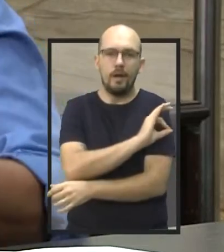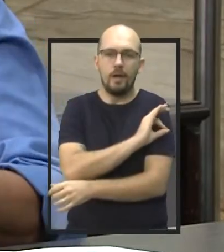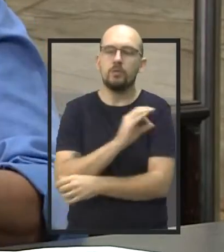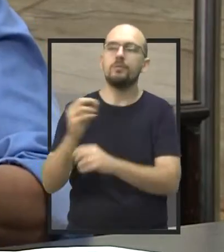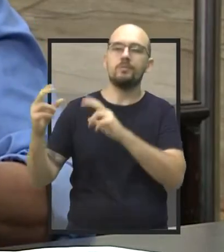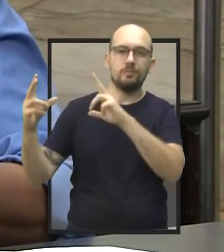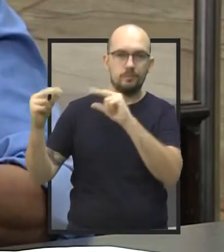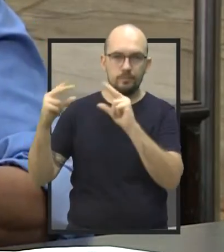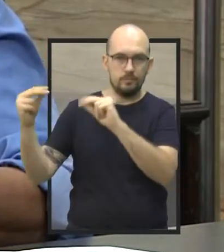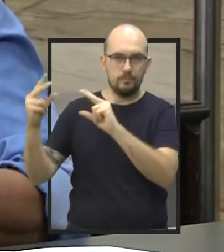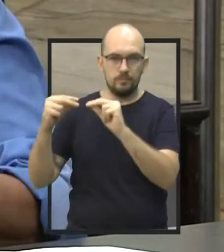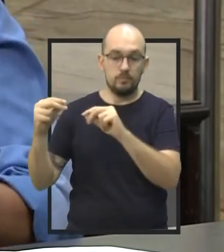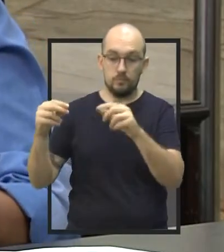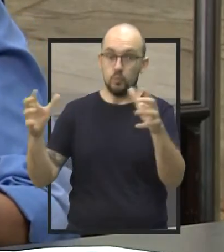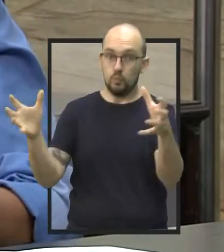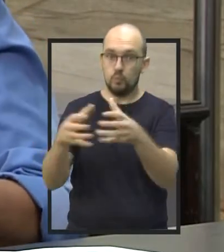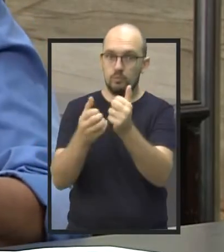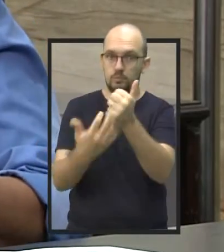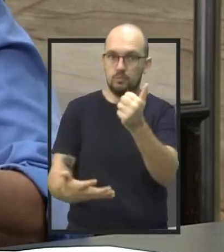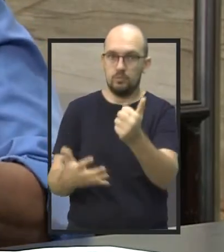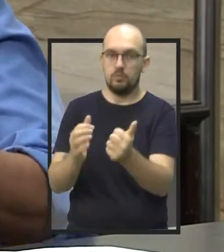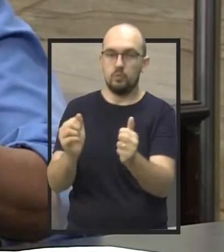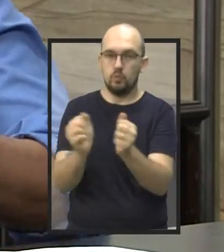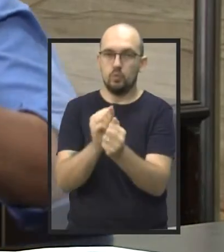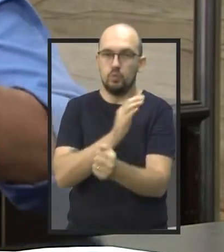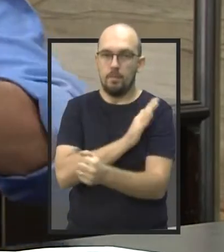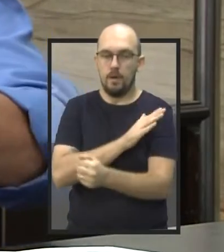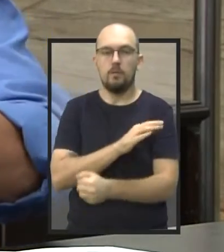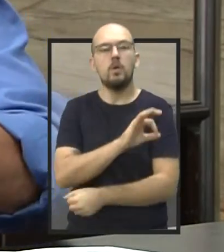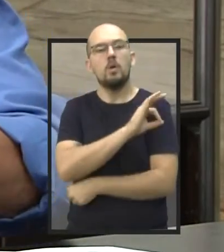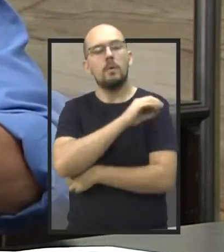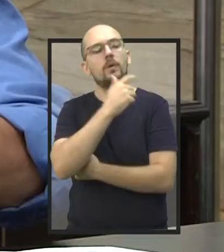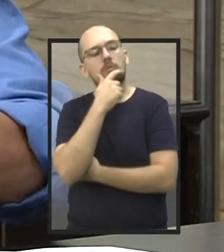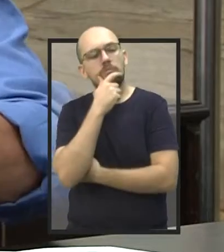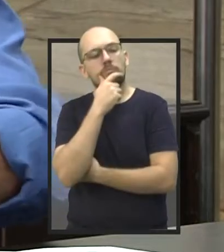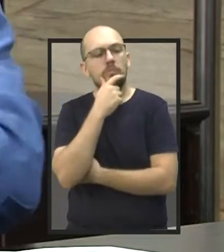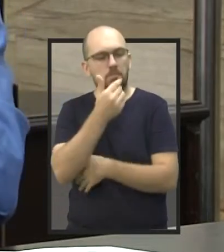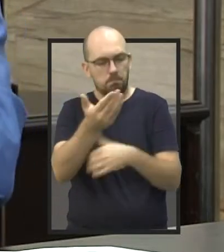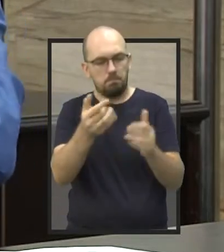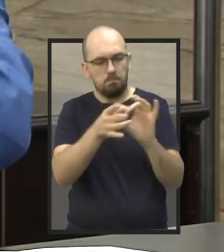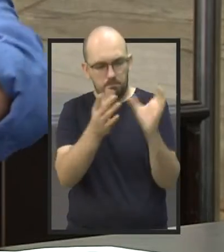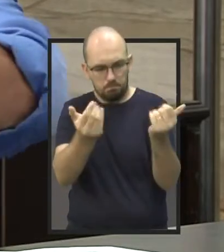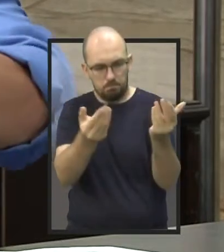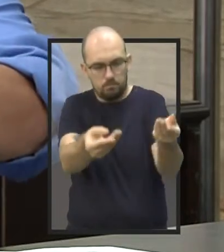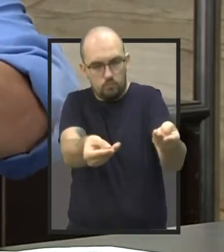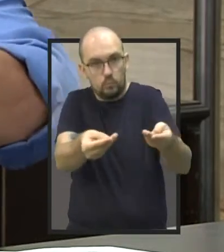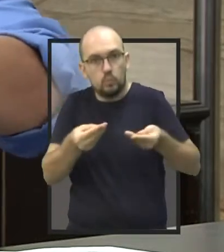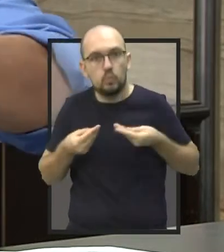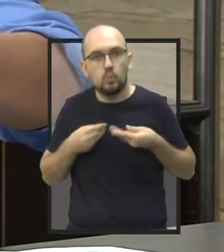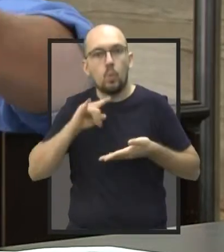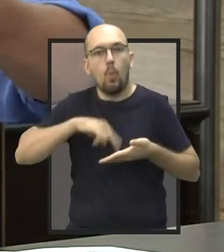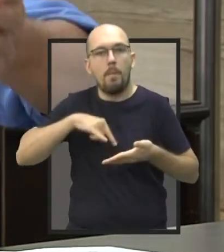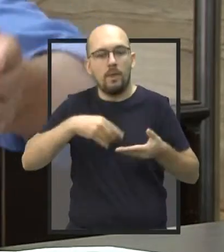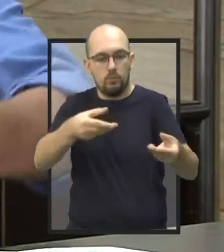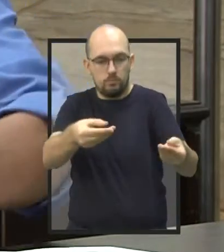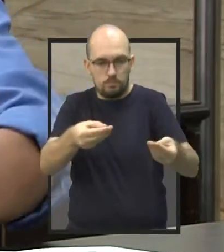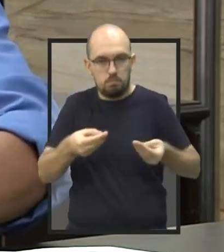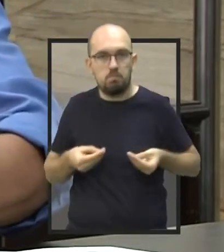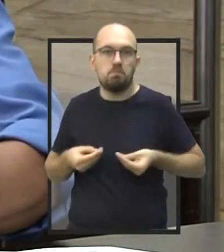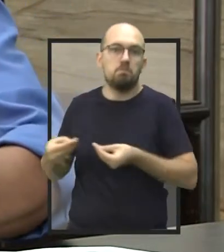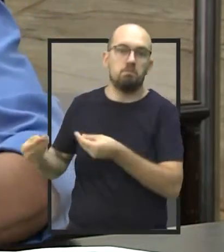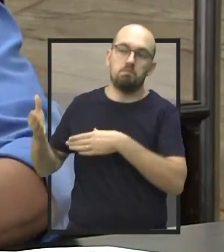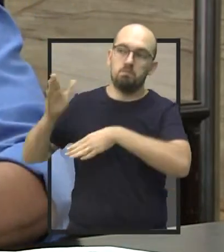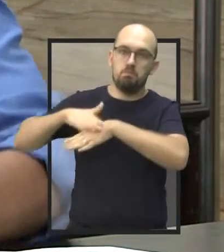falávamos com o prefeito, eles estavam juntos, o prefeito então autorizou que eles entregassem a documentação e agora vai depender da